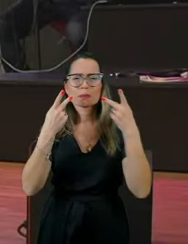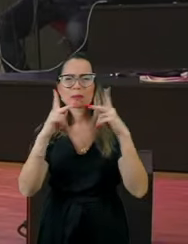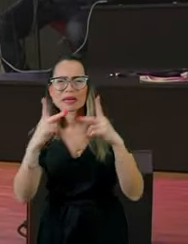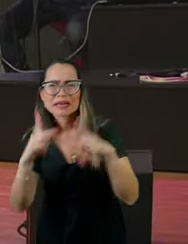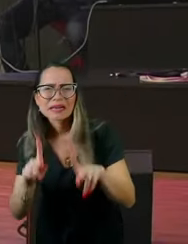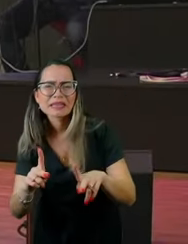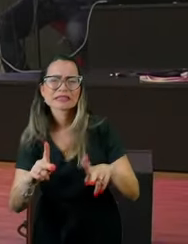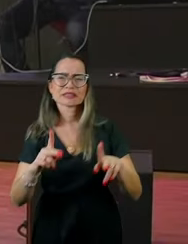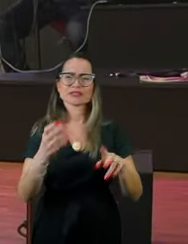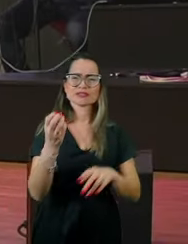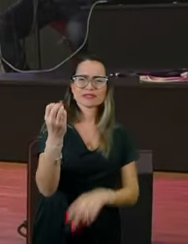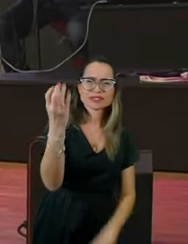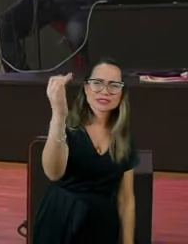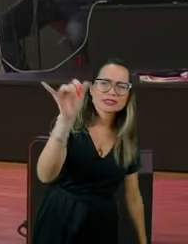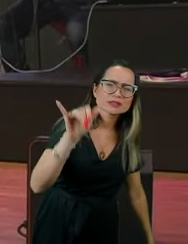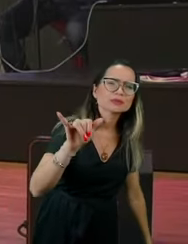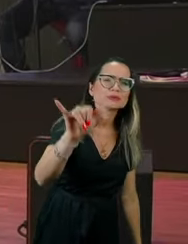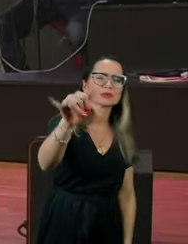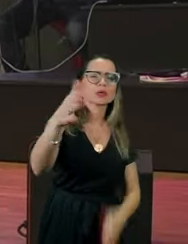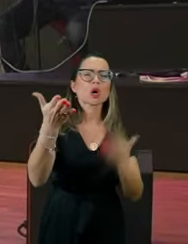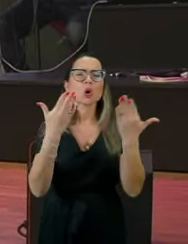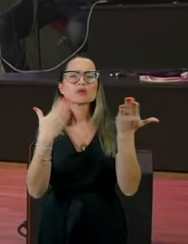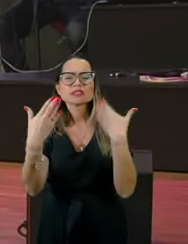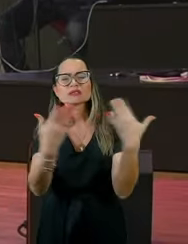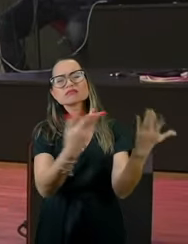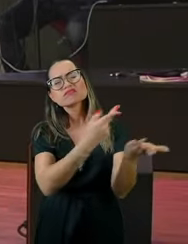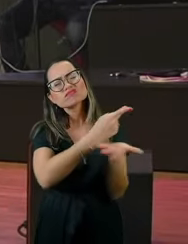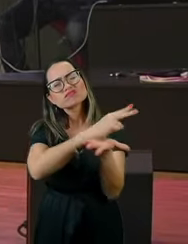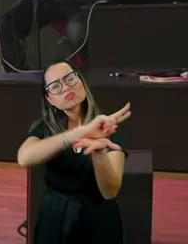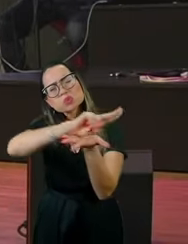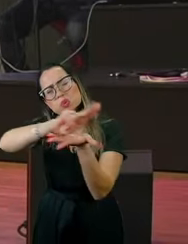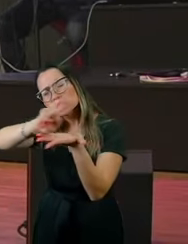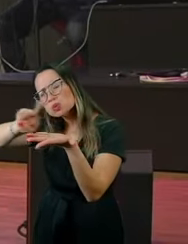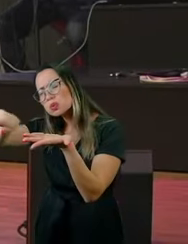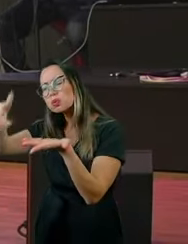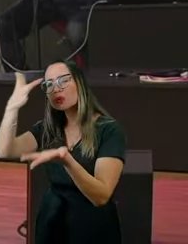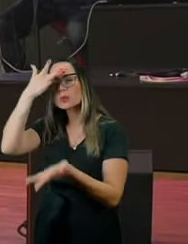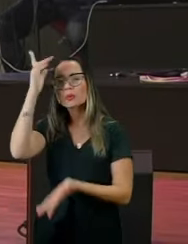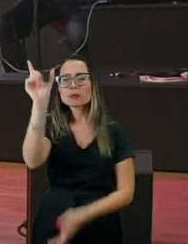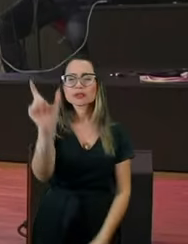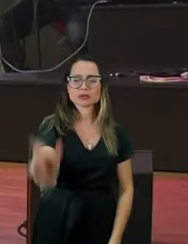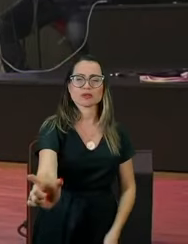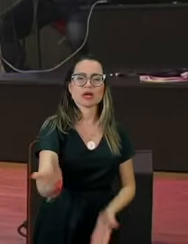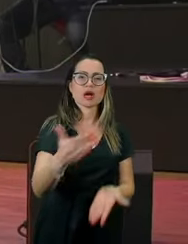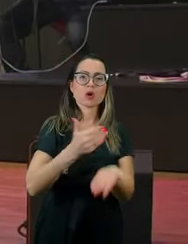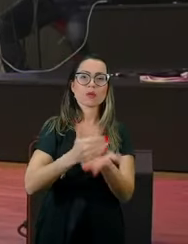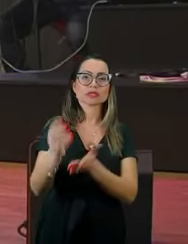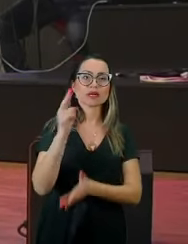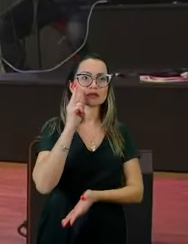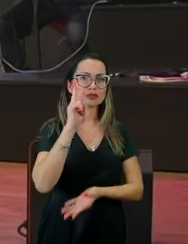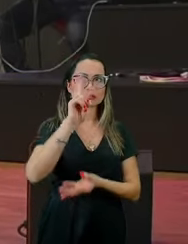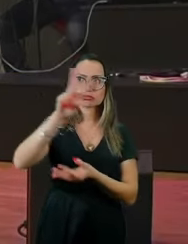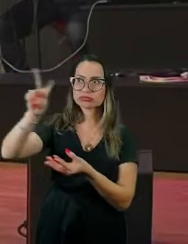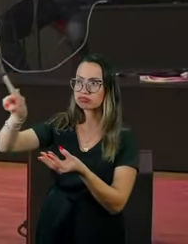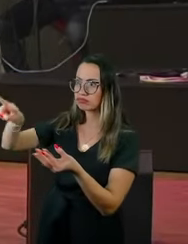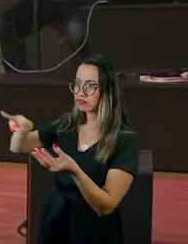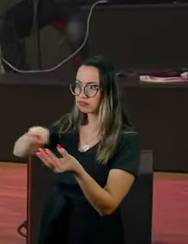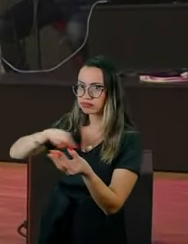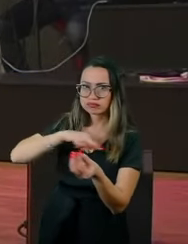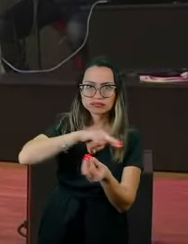ministrando, viajando, conversando com tantas pessoas, eu comecei a ver demais ao meu redor